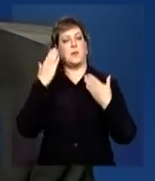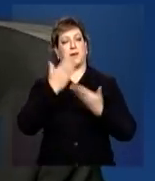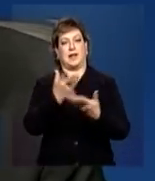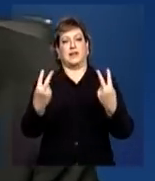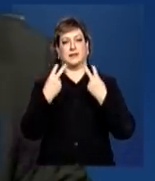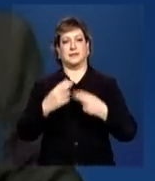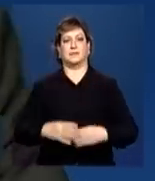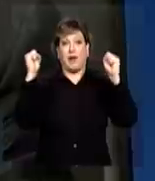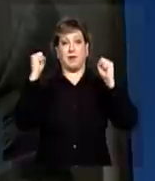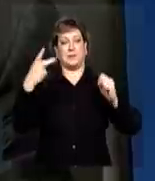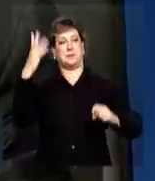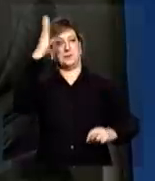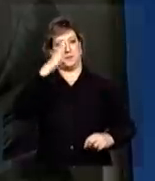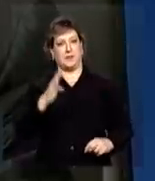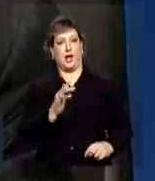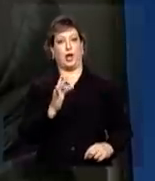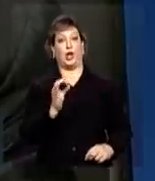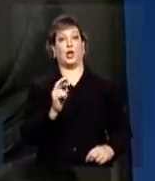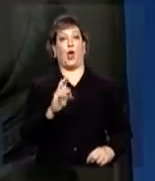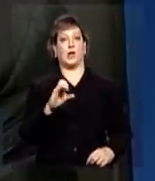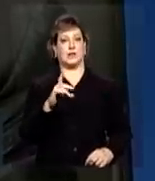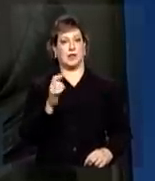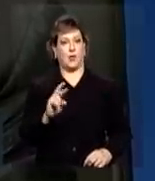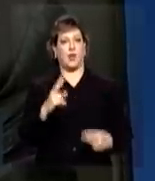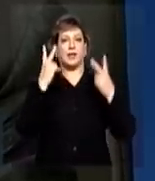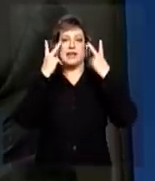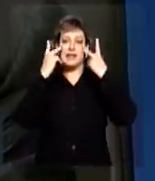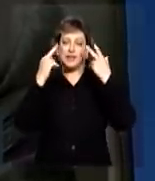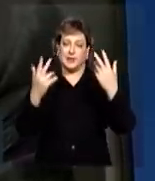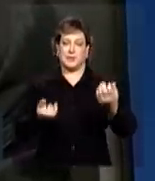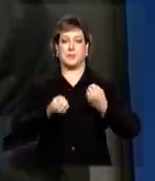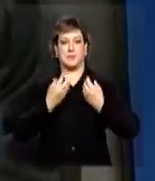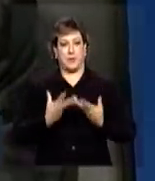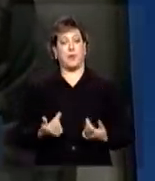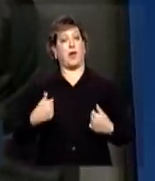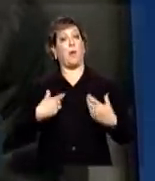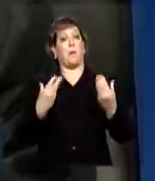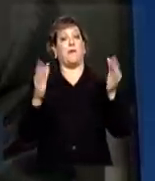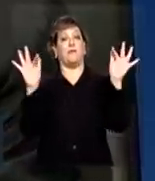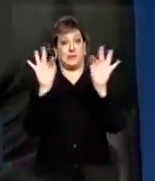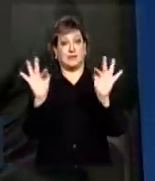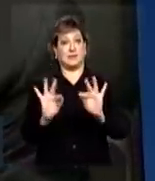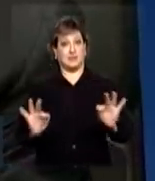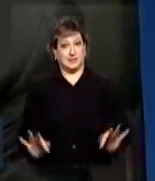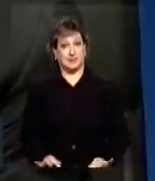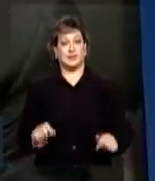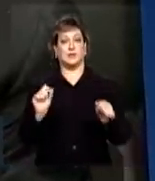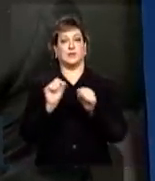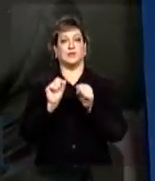pela atenção. Eu fico muito feliz com a conclusão